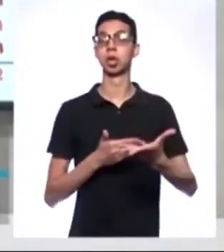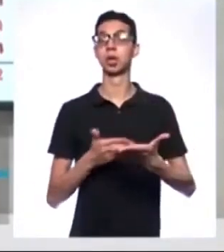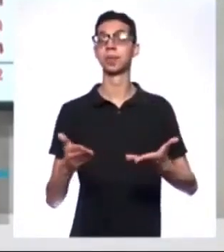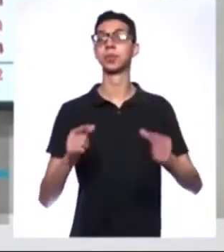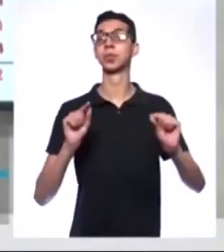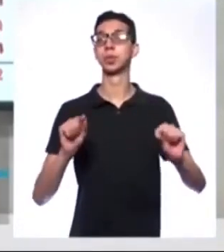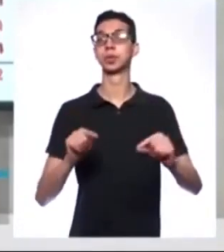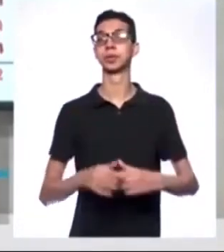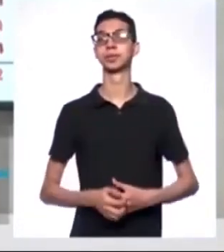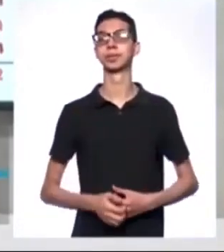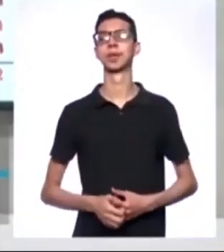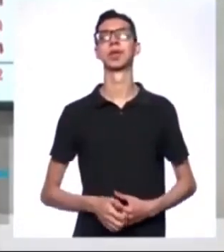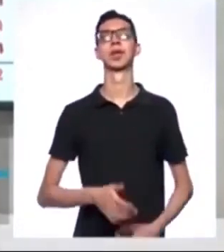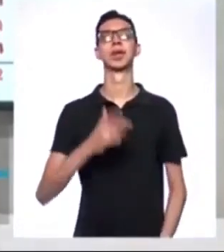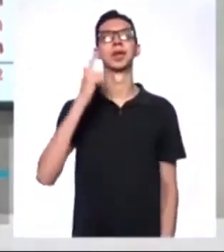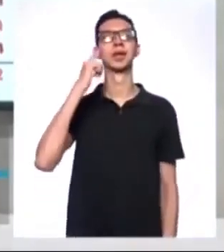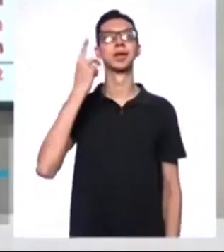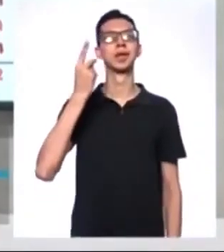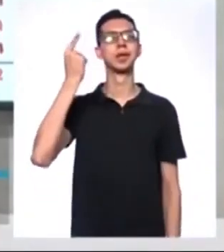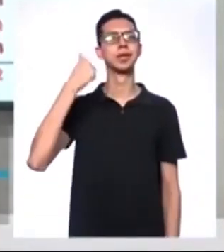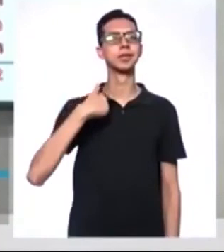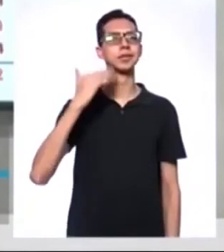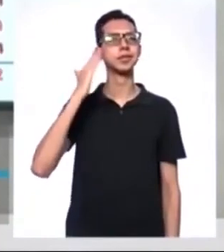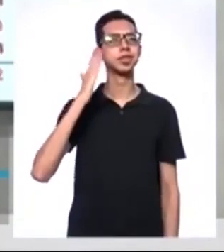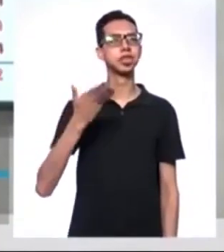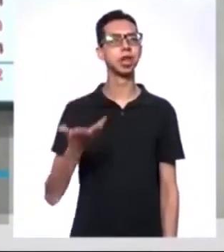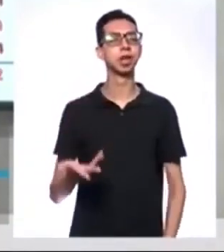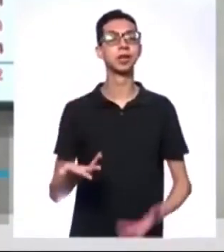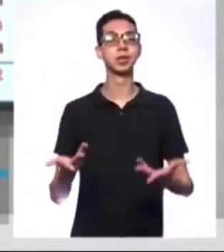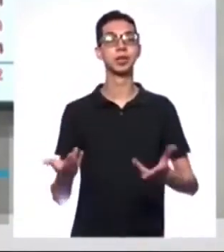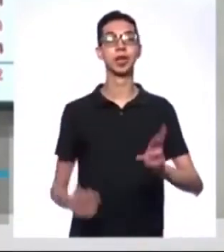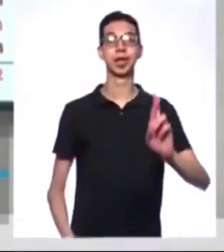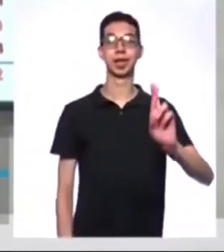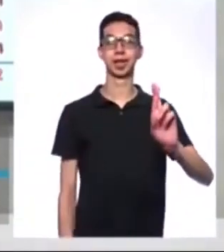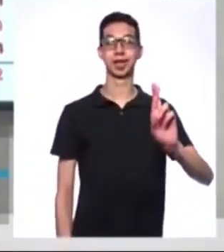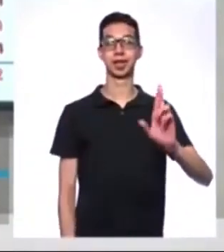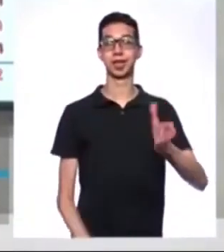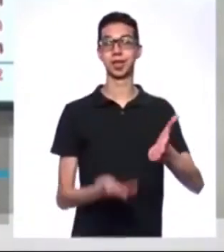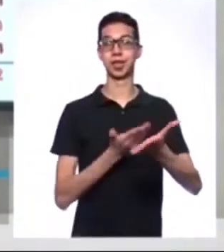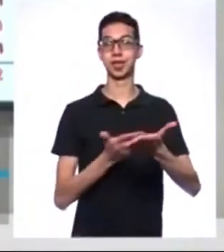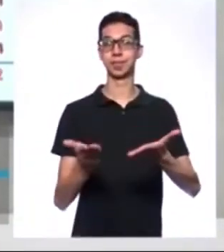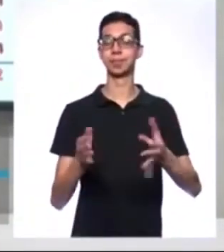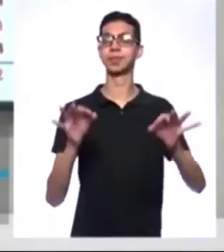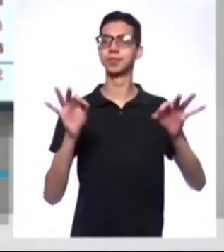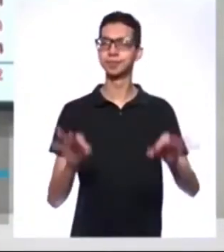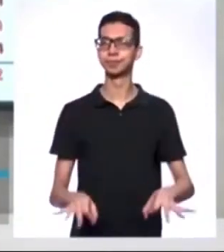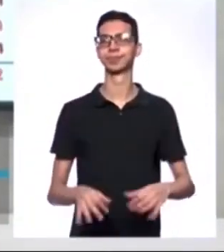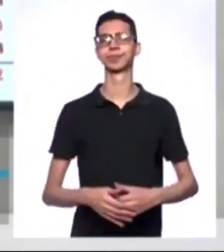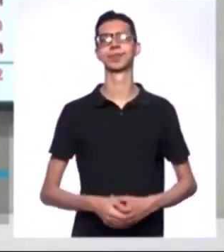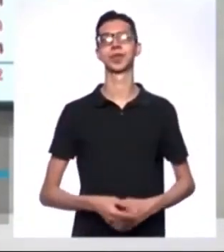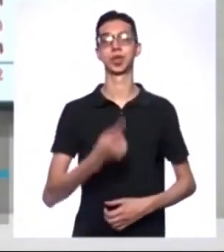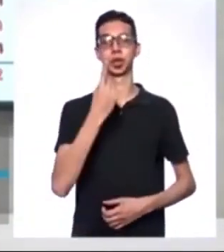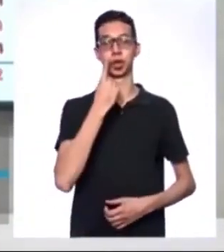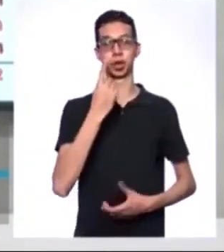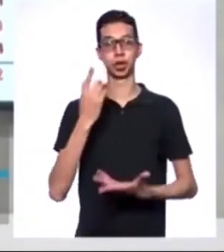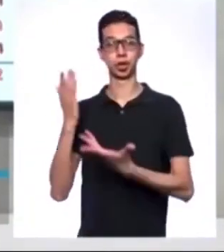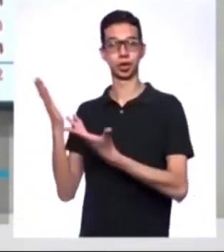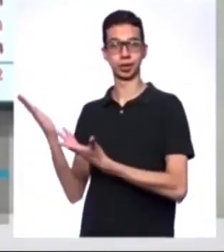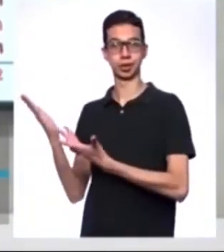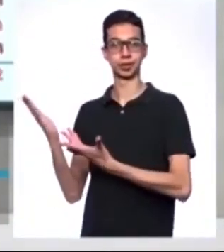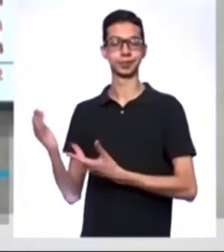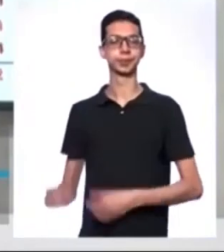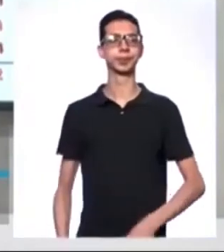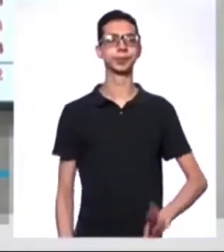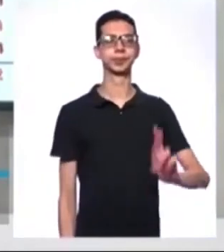a geração já sei então ele começa com R né Japão e isso Olá então